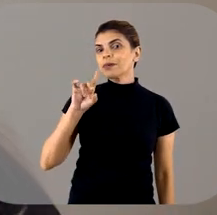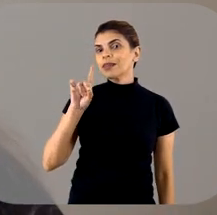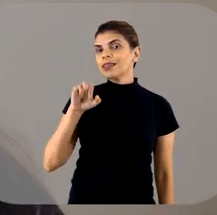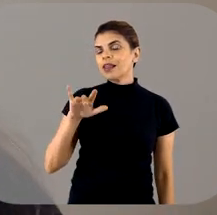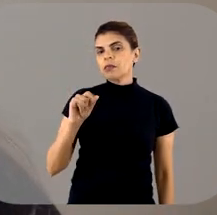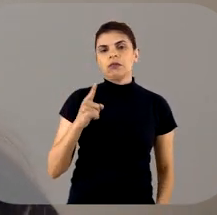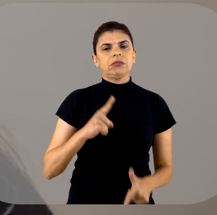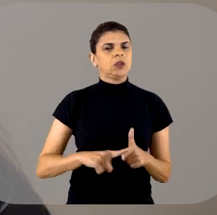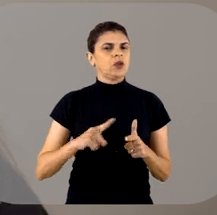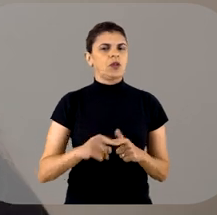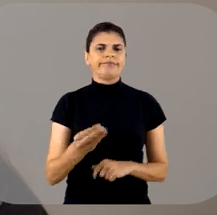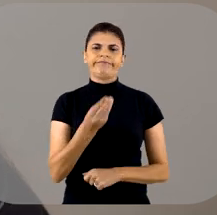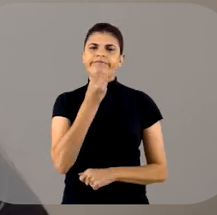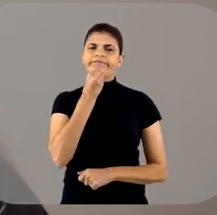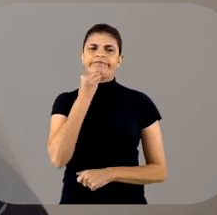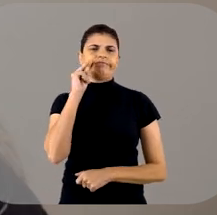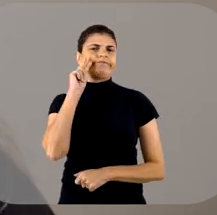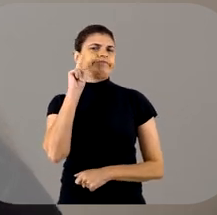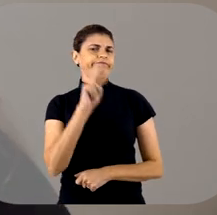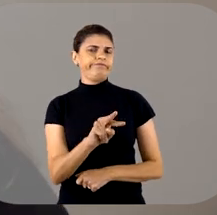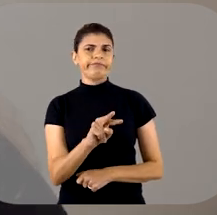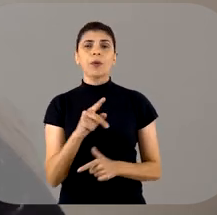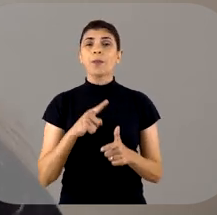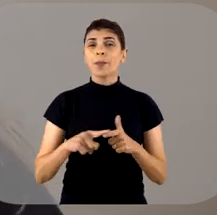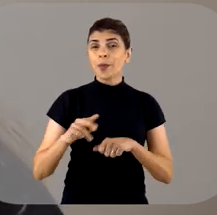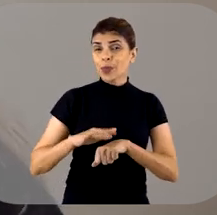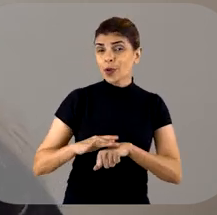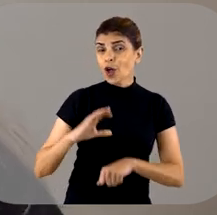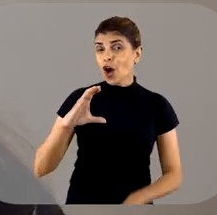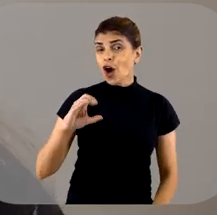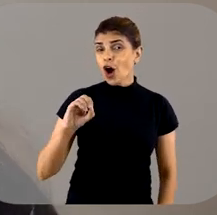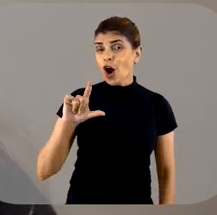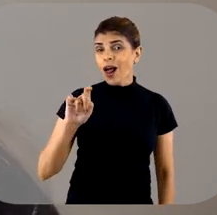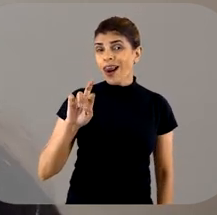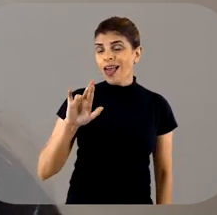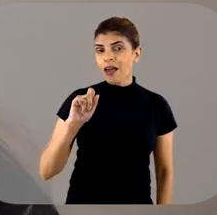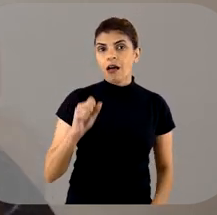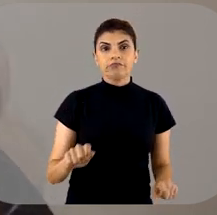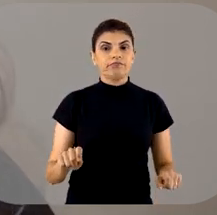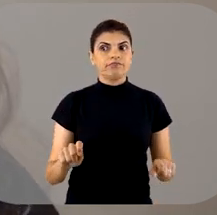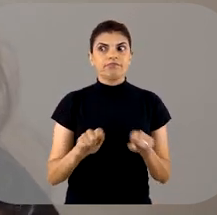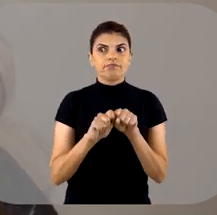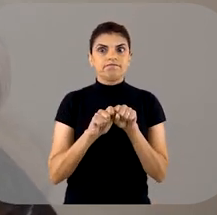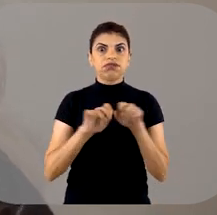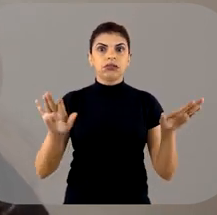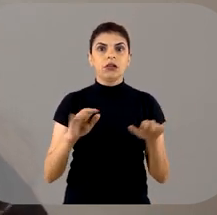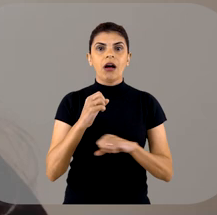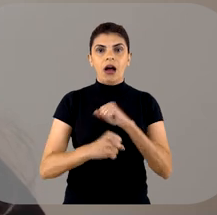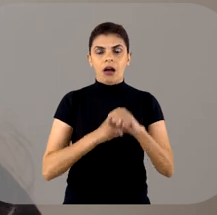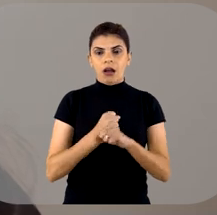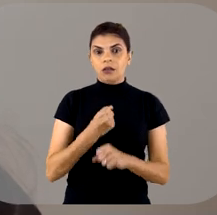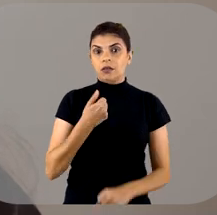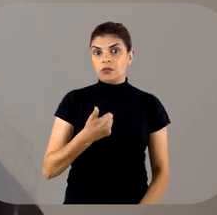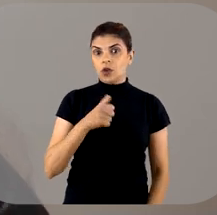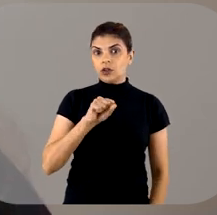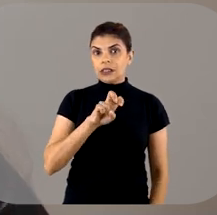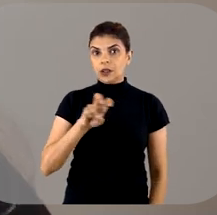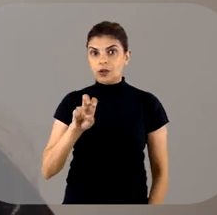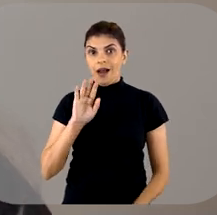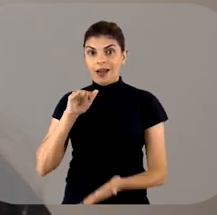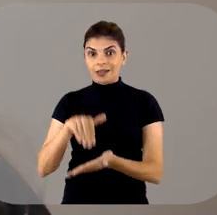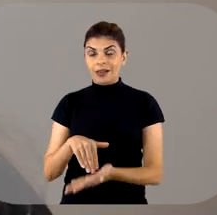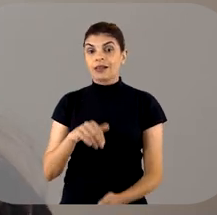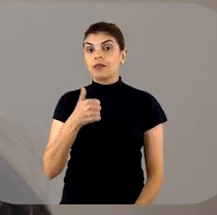essa situação ficava muito evidente, como no caso do cólera, que eclodiu em 1855.